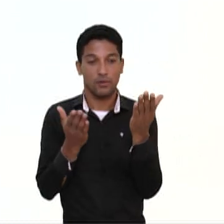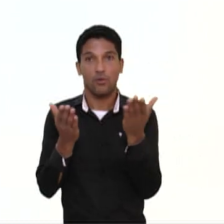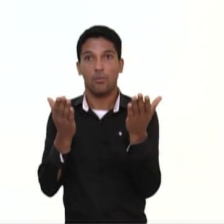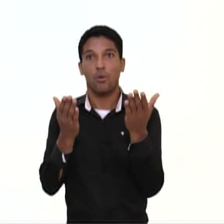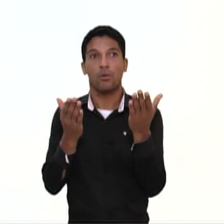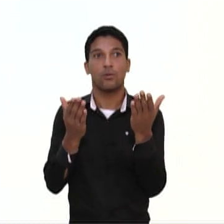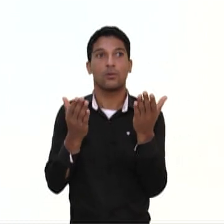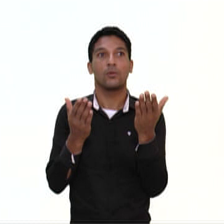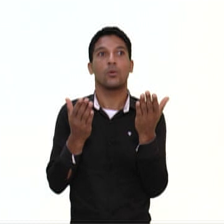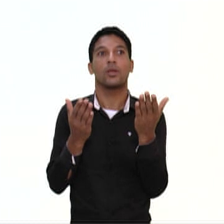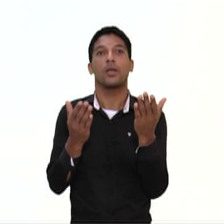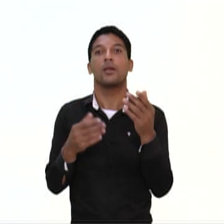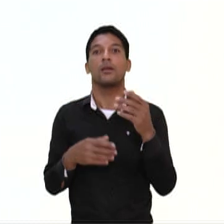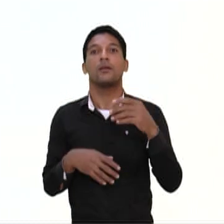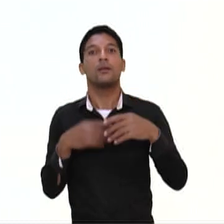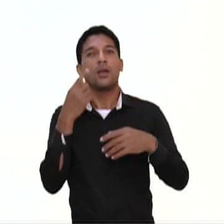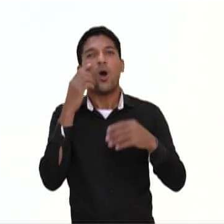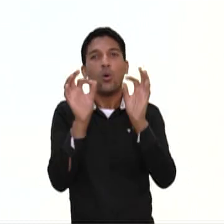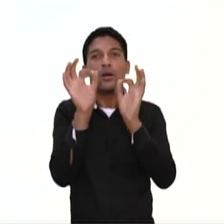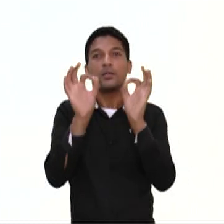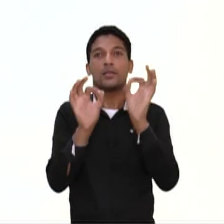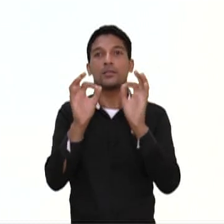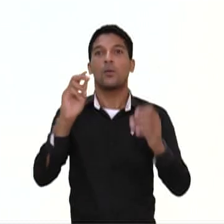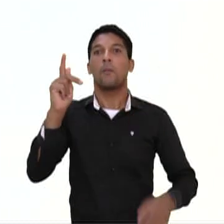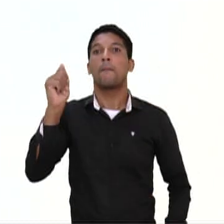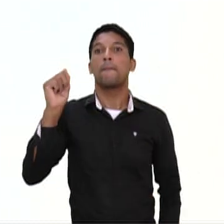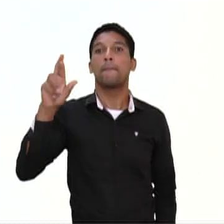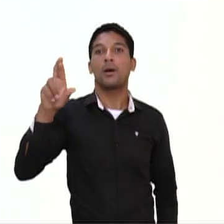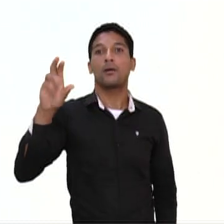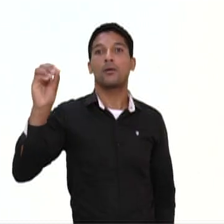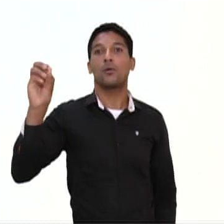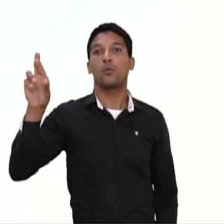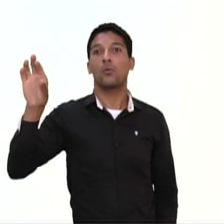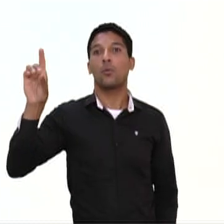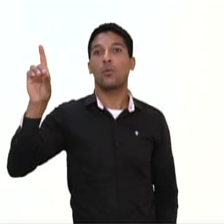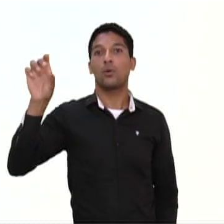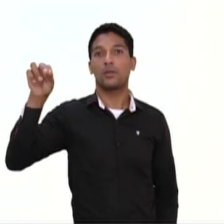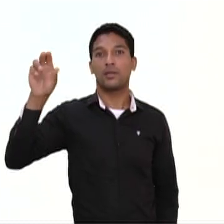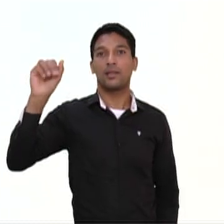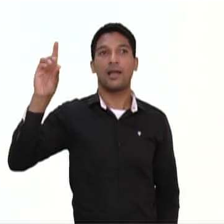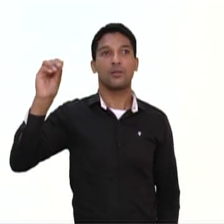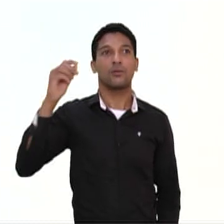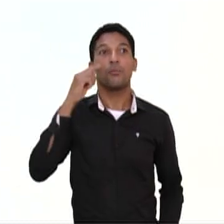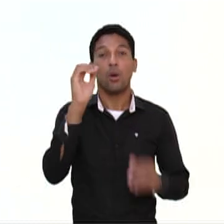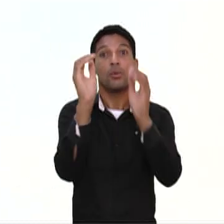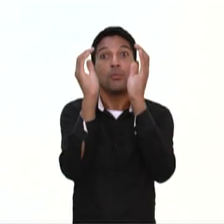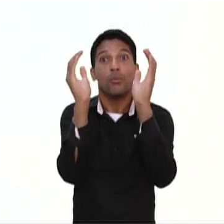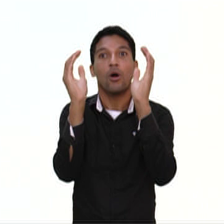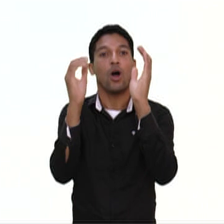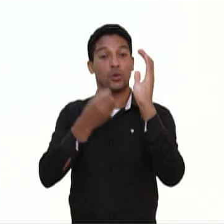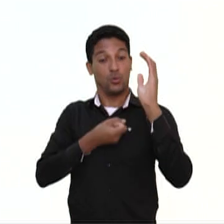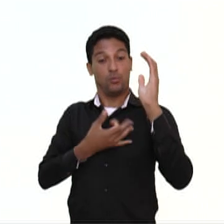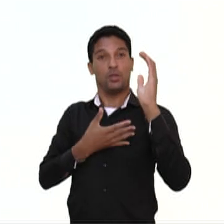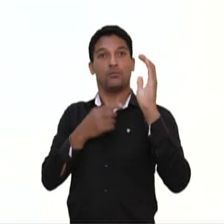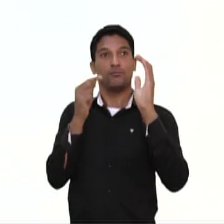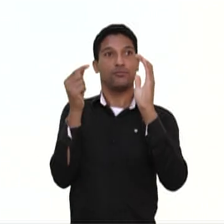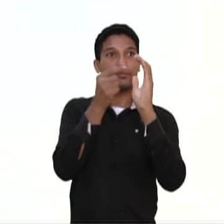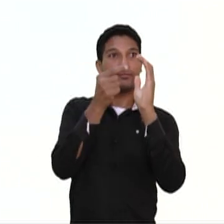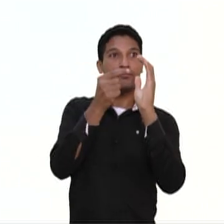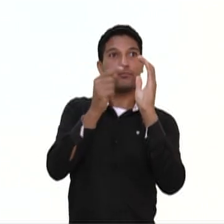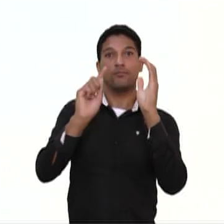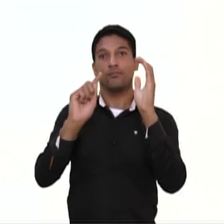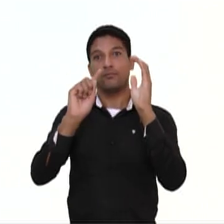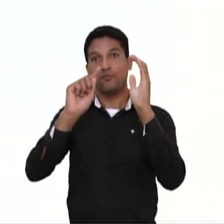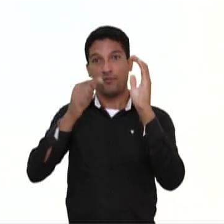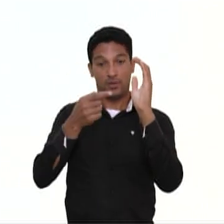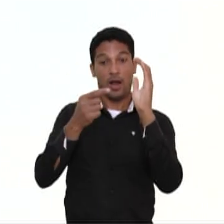par ordenado, questão de organização apenas, tudo bem? O próximo valor, agora eu vou calcular para x igual a